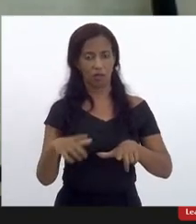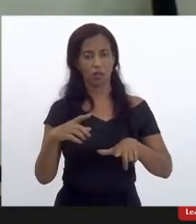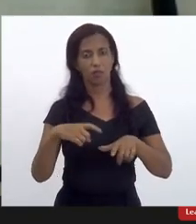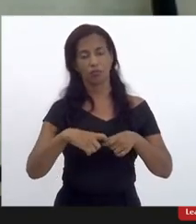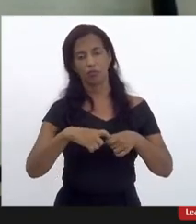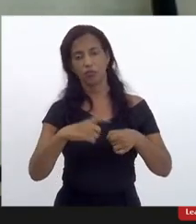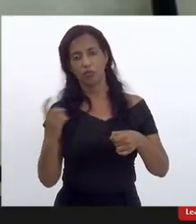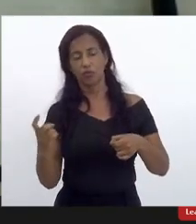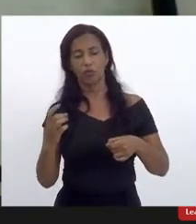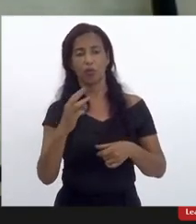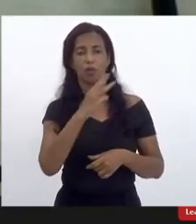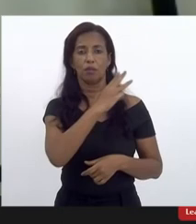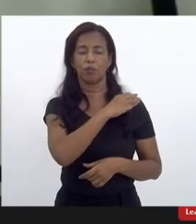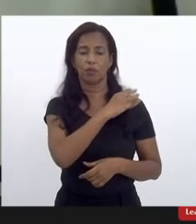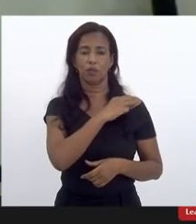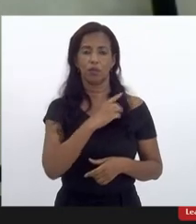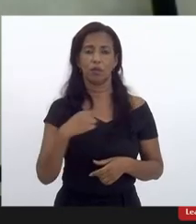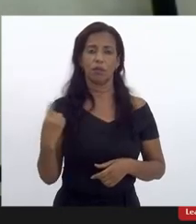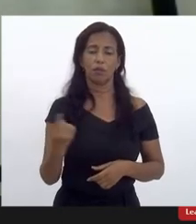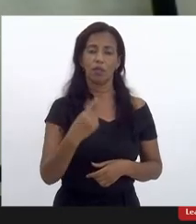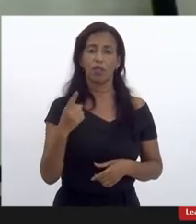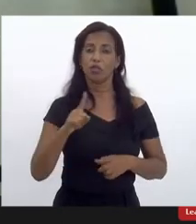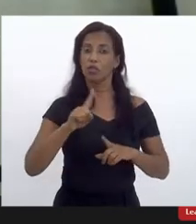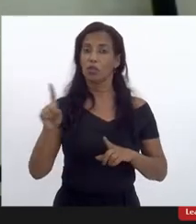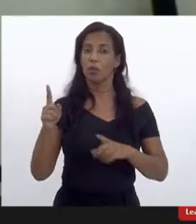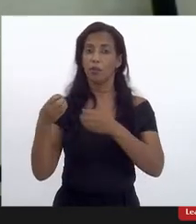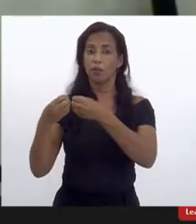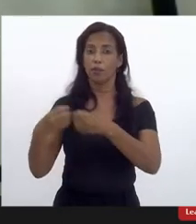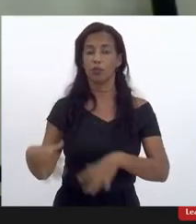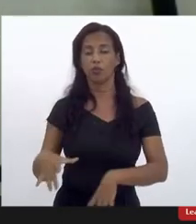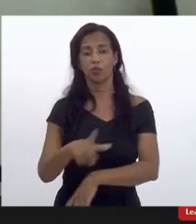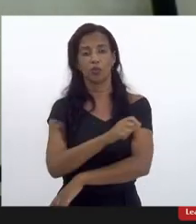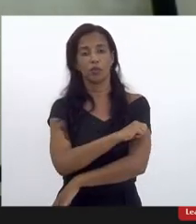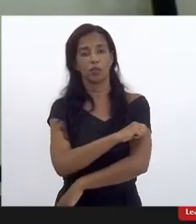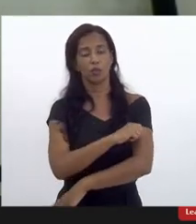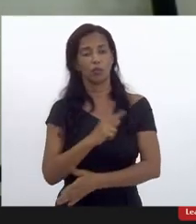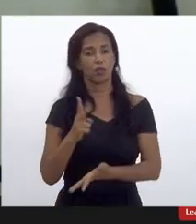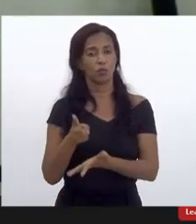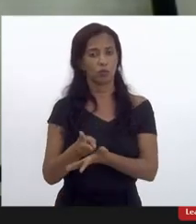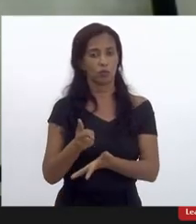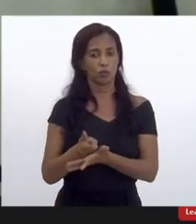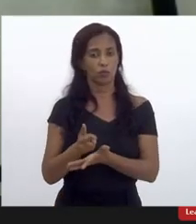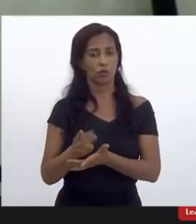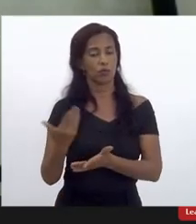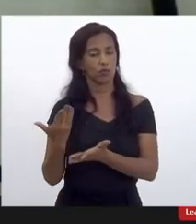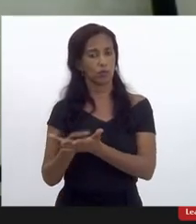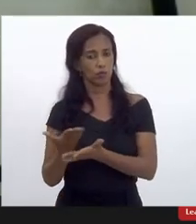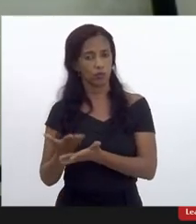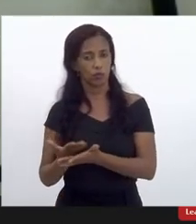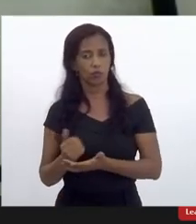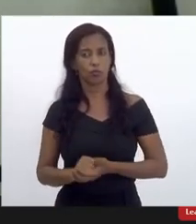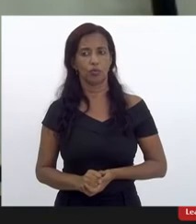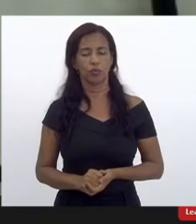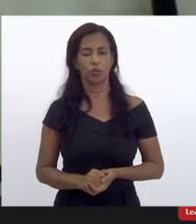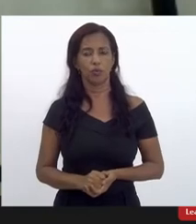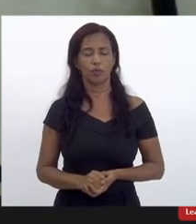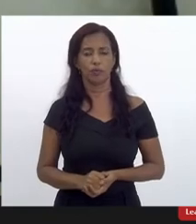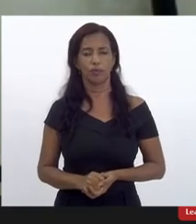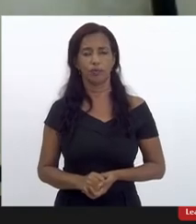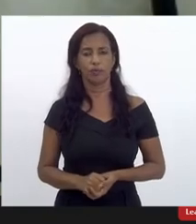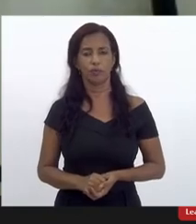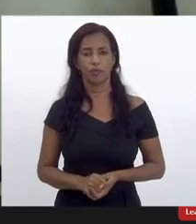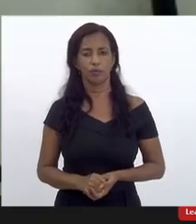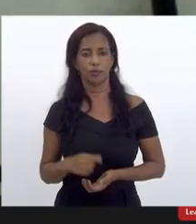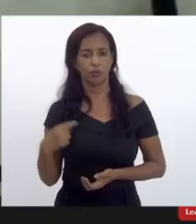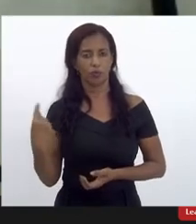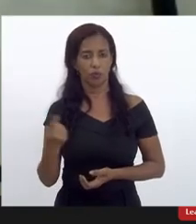desvinculada para o ensino médio, para que a gente não prejudique esse aluno na continuidade dos seus estudos e mantendo.